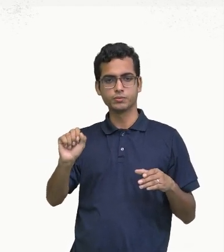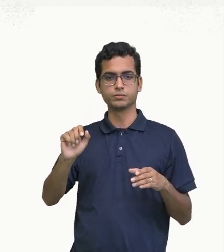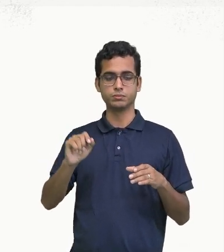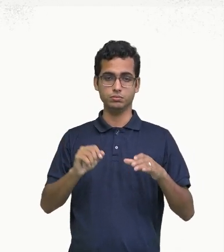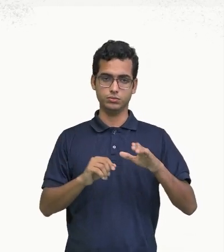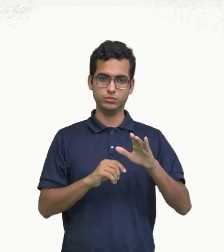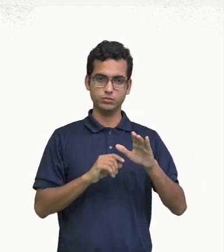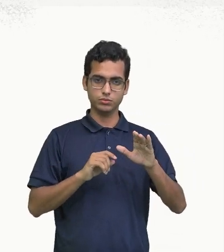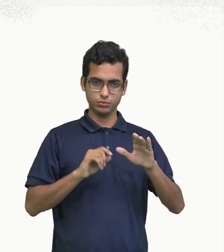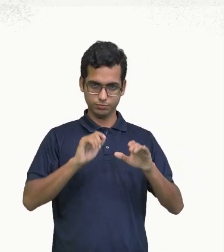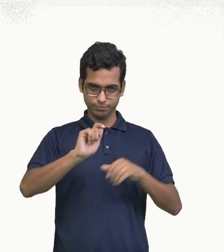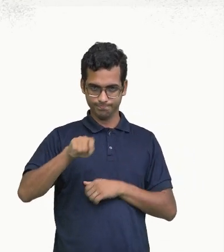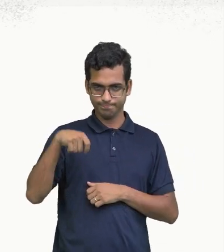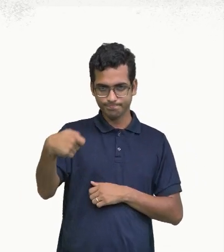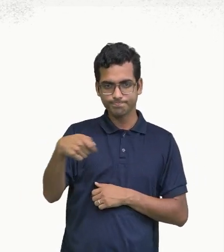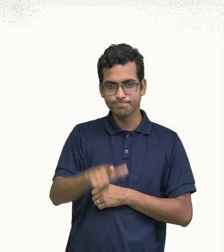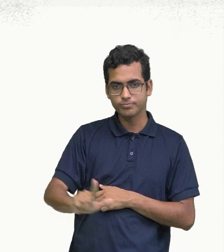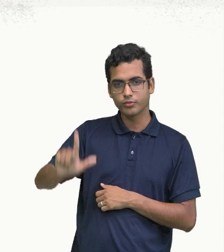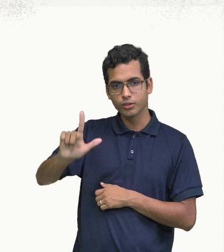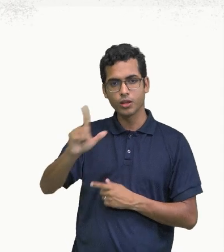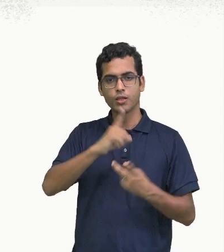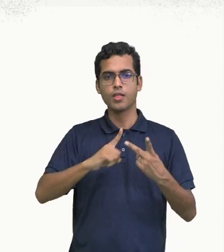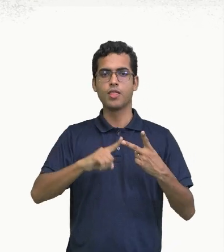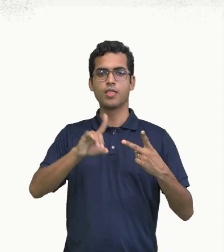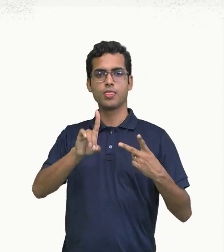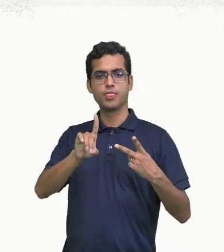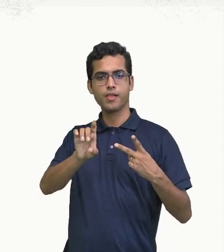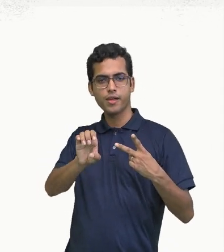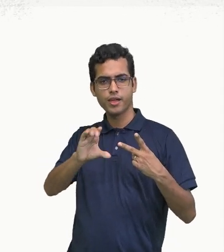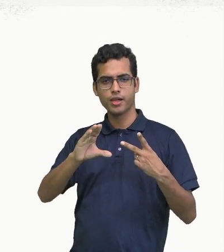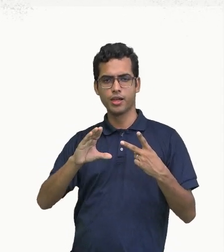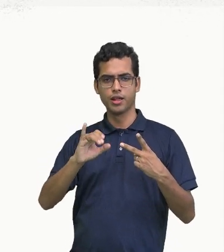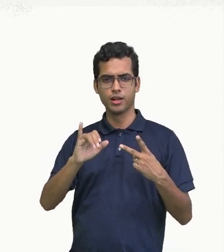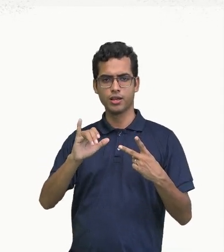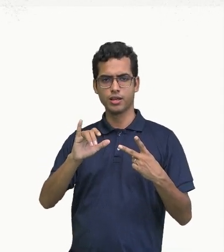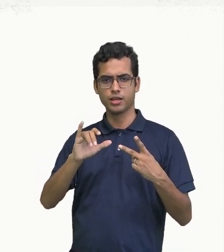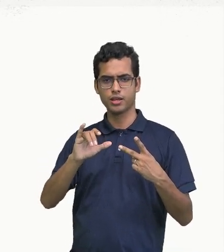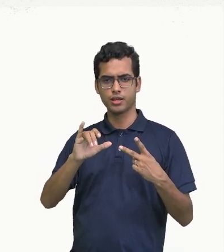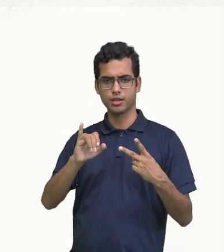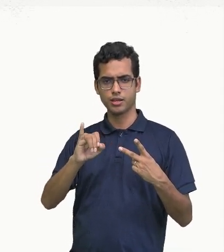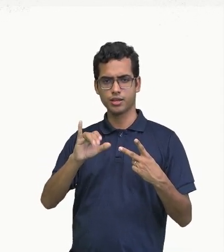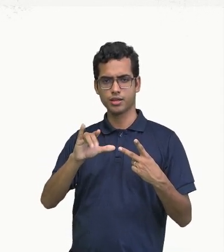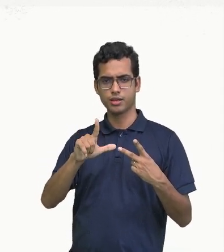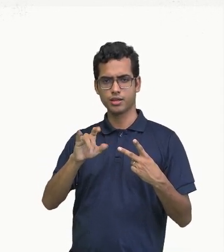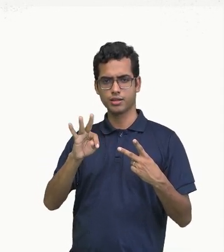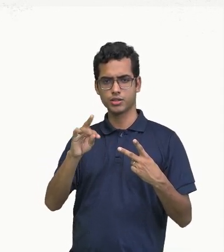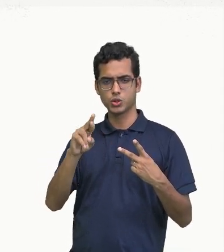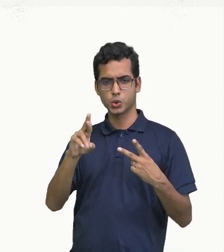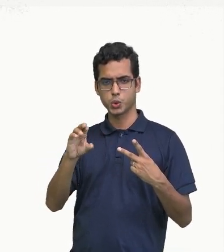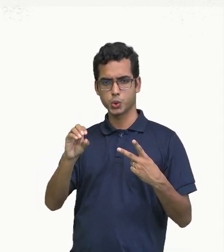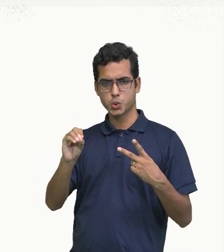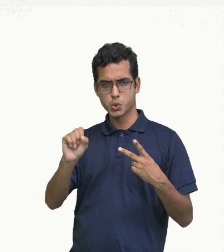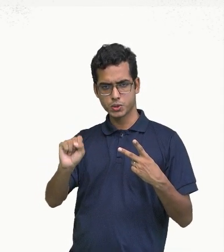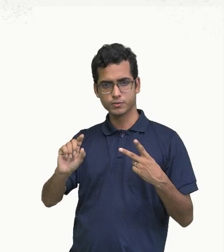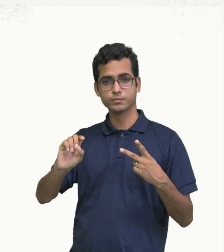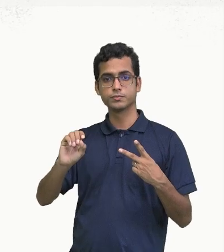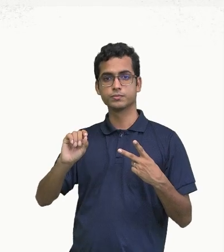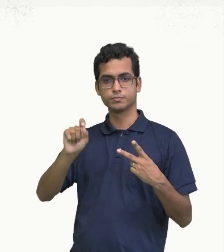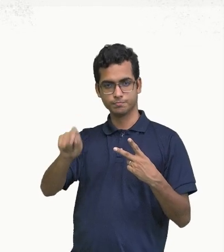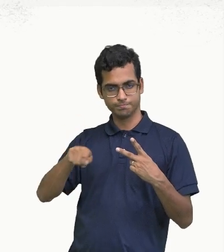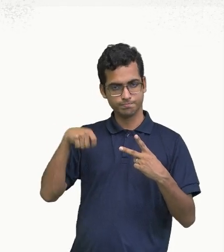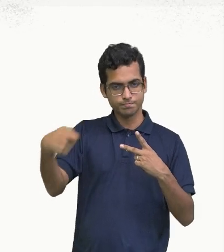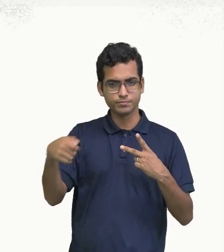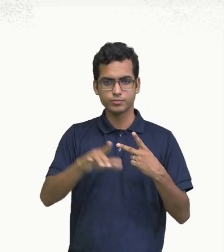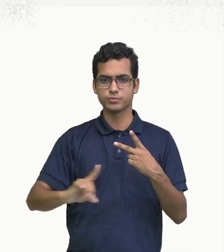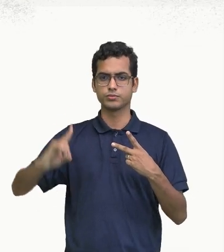dizer, ué, mas se capacidade e volume ali estão se relacionando à mesma situação, por que que a